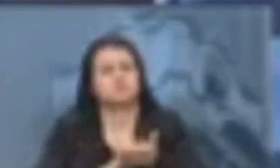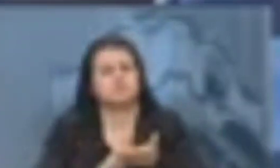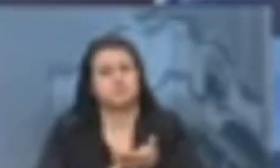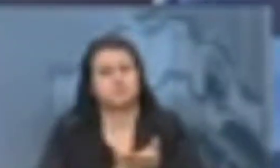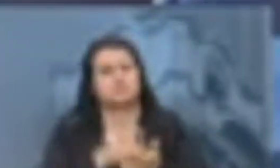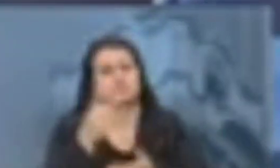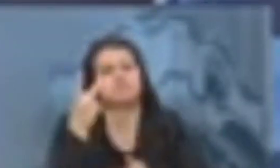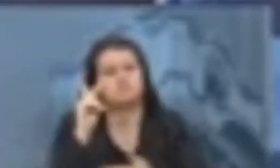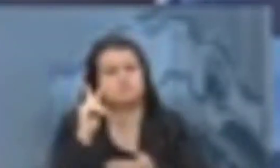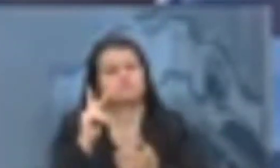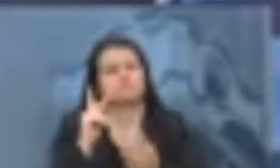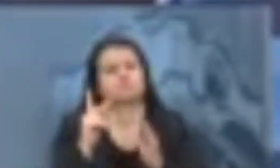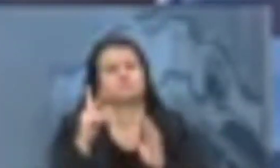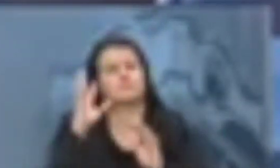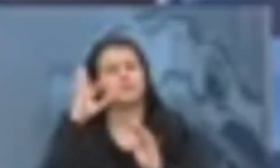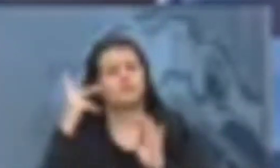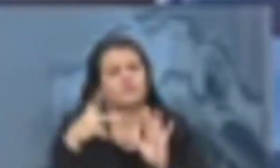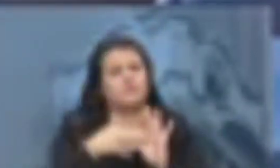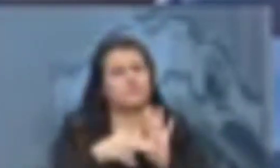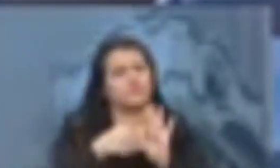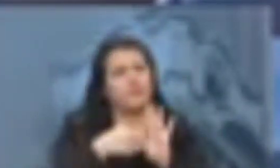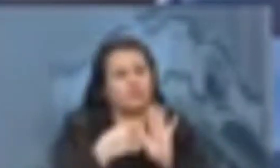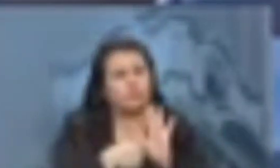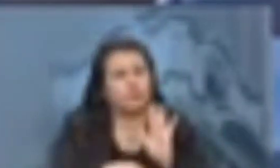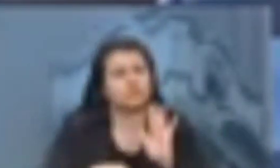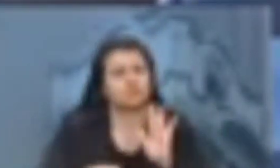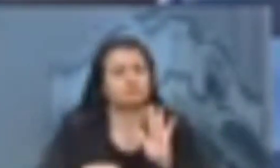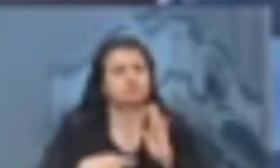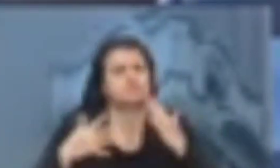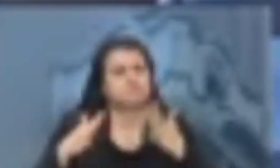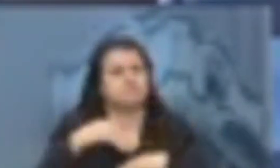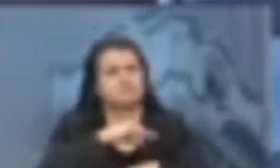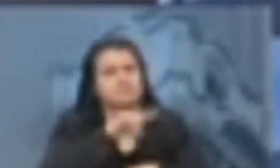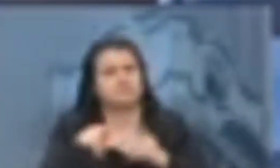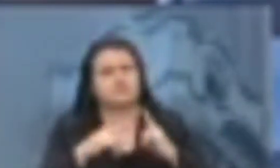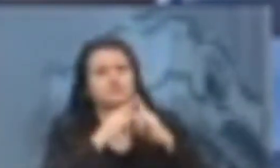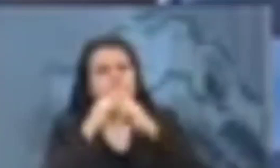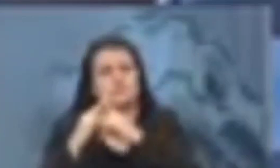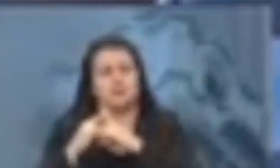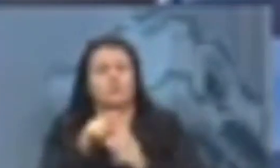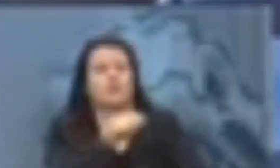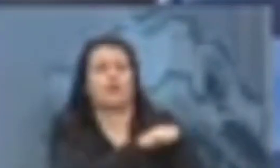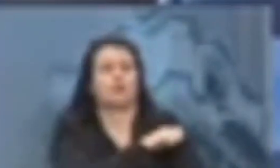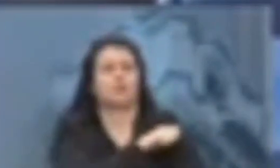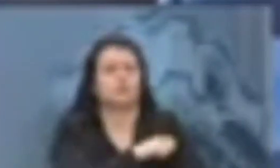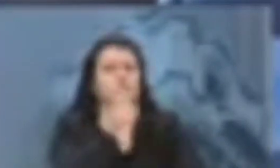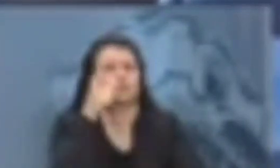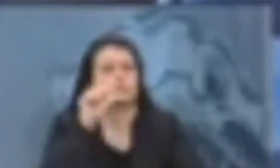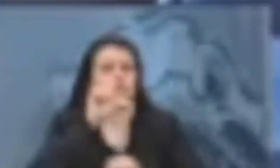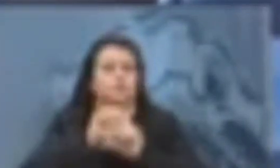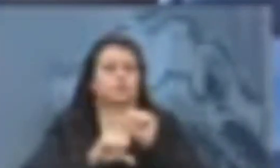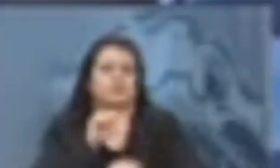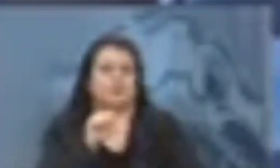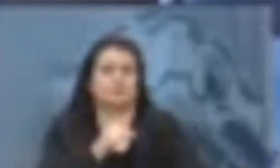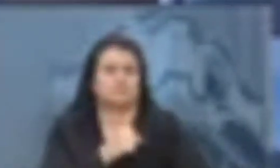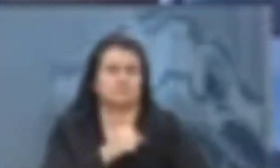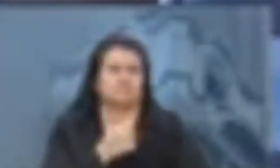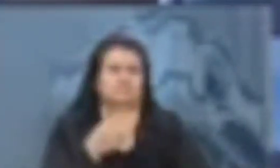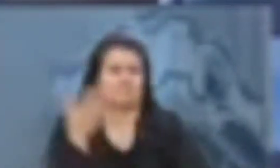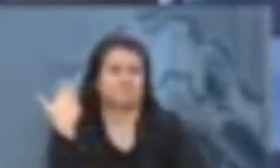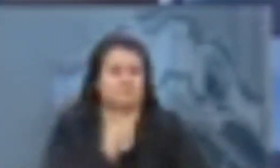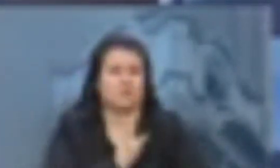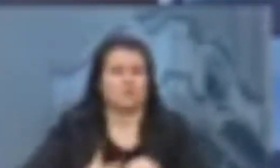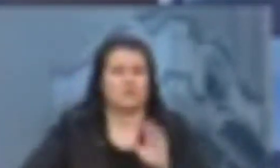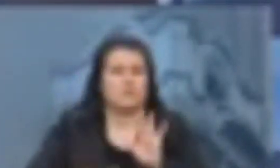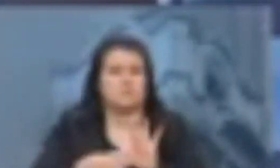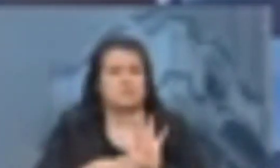parabenizo as entidades estudantis que conseguiram modificar essa lógica que o governo Marquesan estava tentando